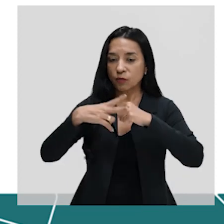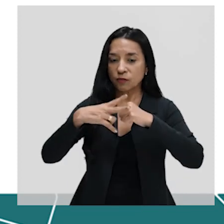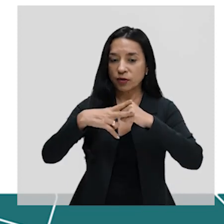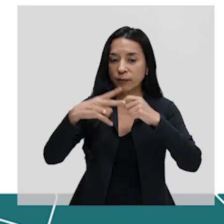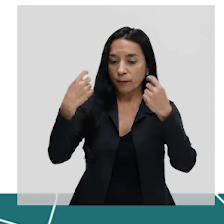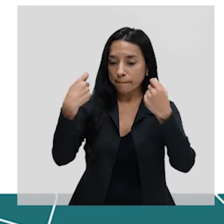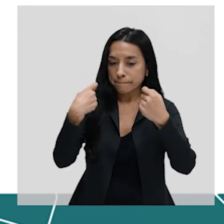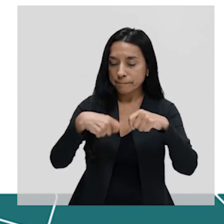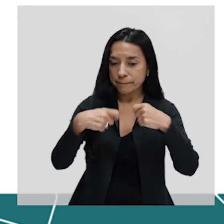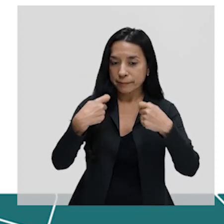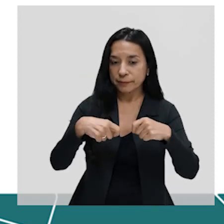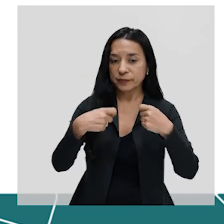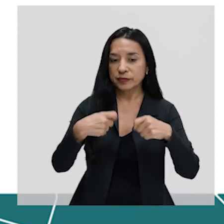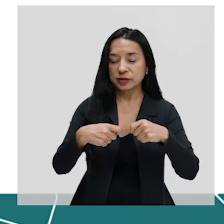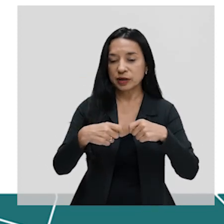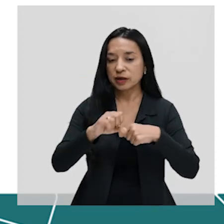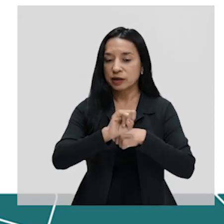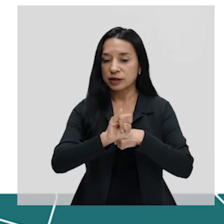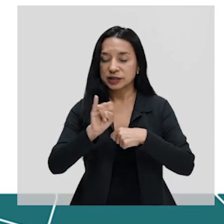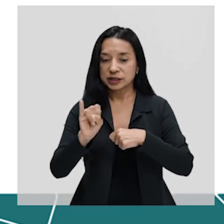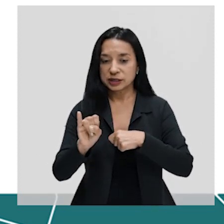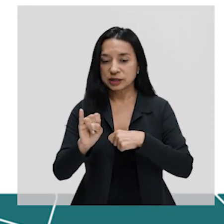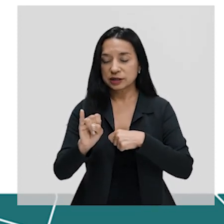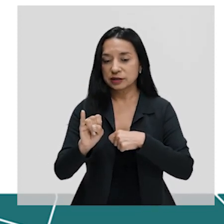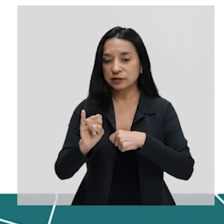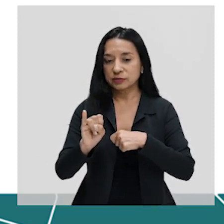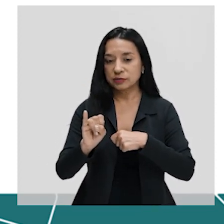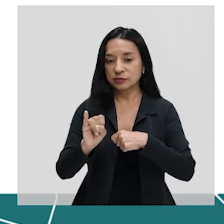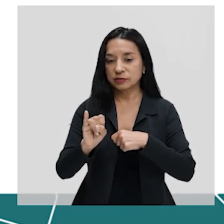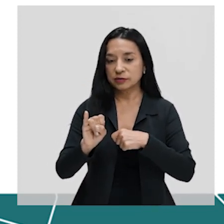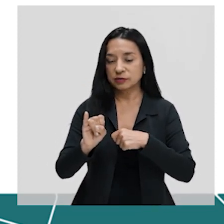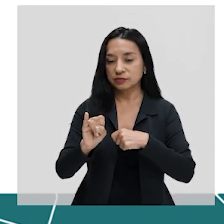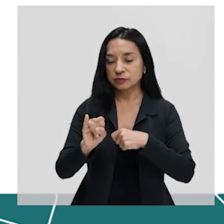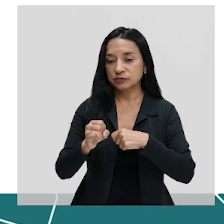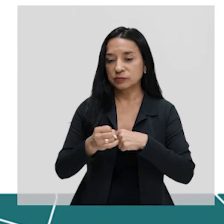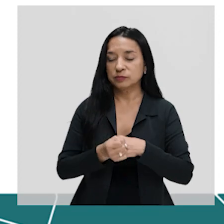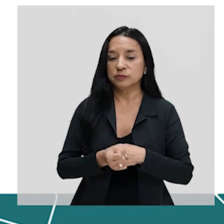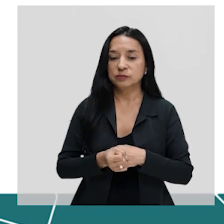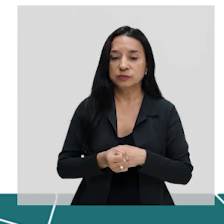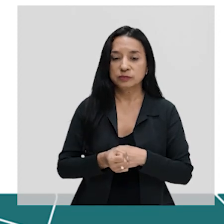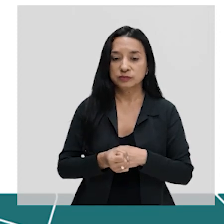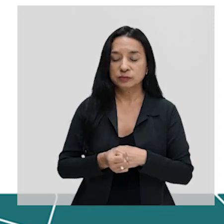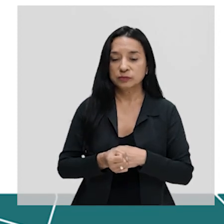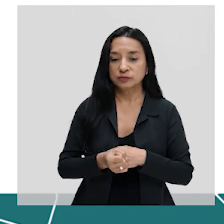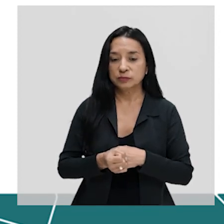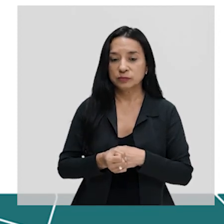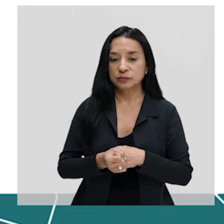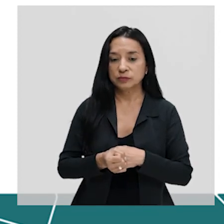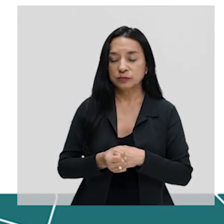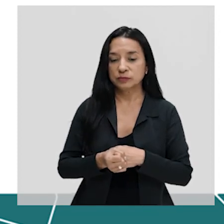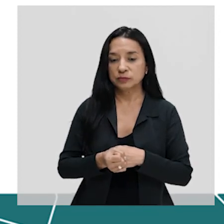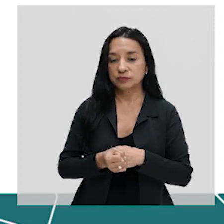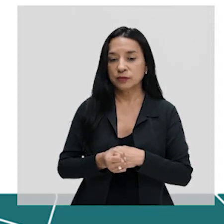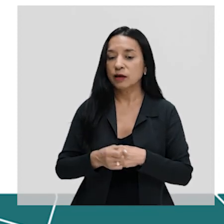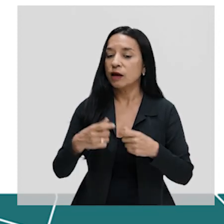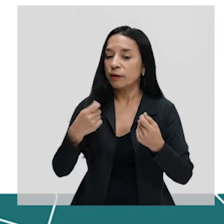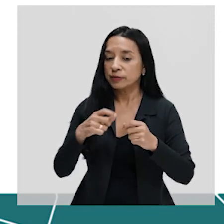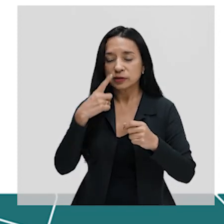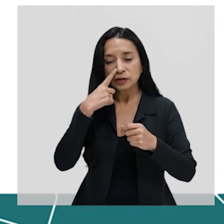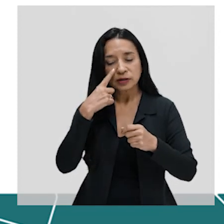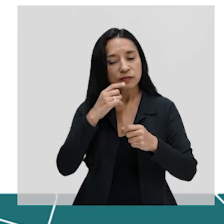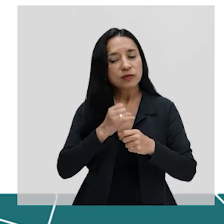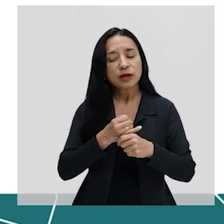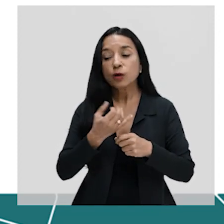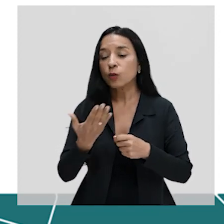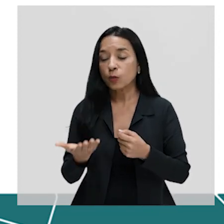bom? Aqui o se, que é o pronome oblíquo, ti, vos e vos. Tem que ver se qual deles aí